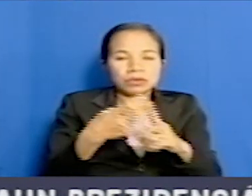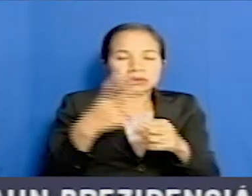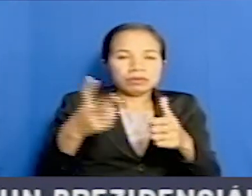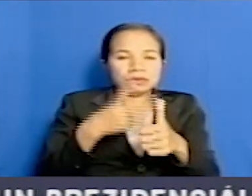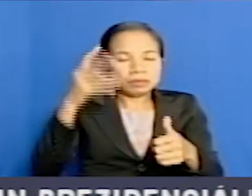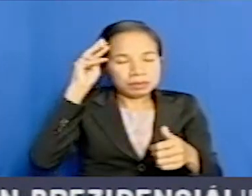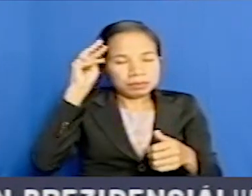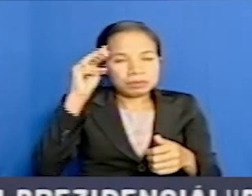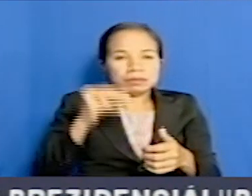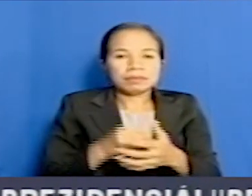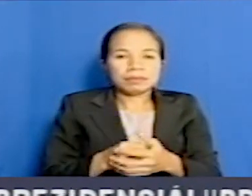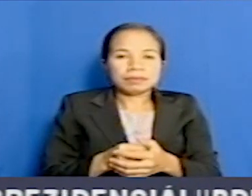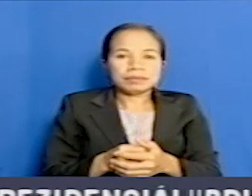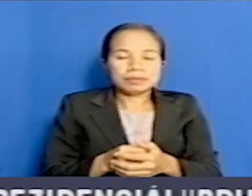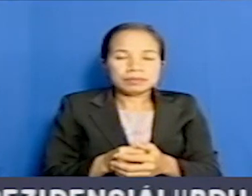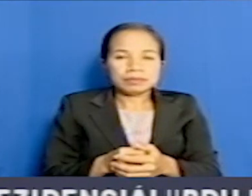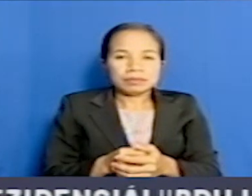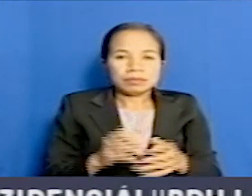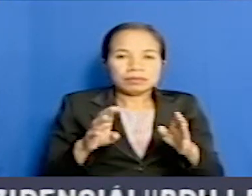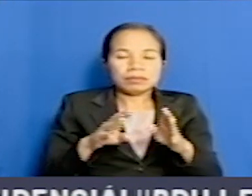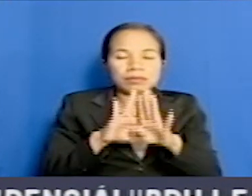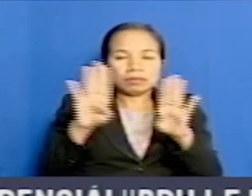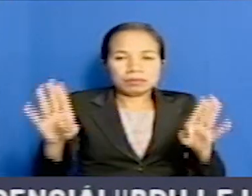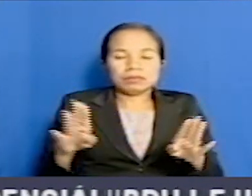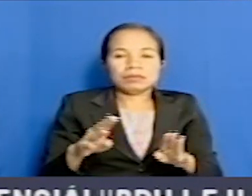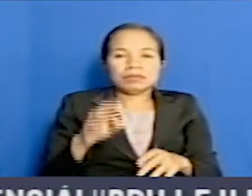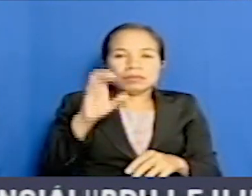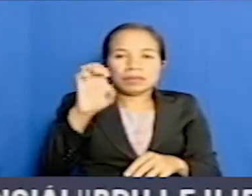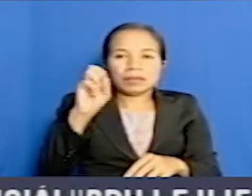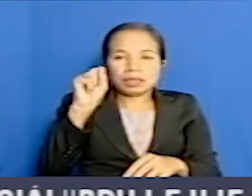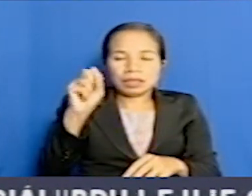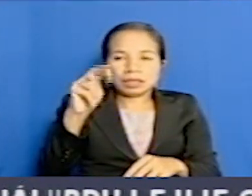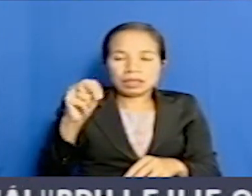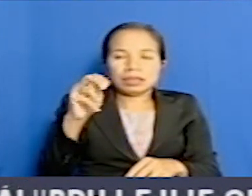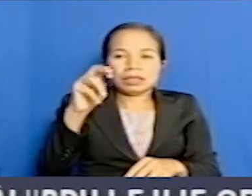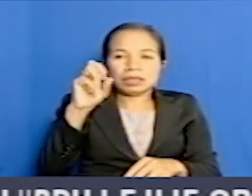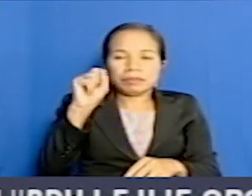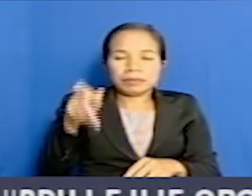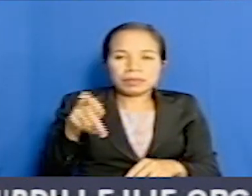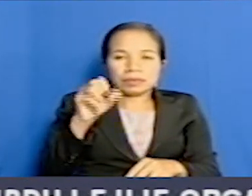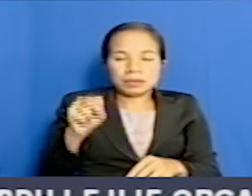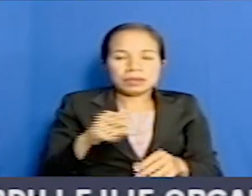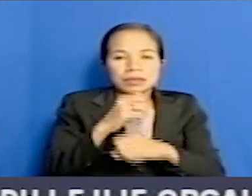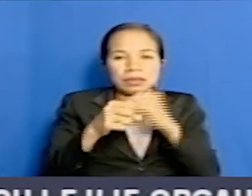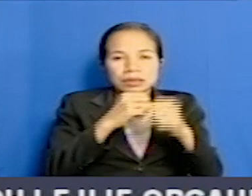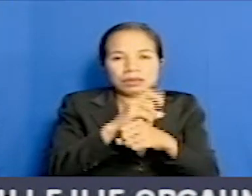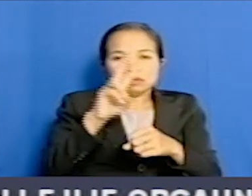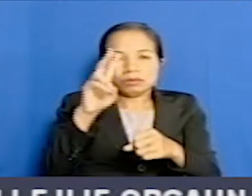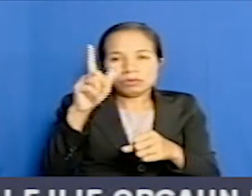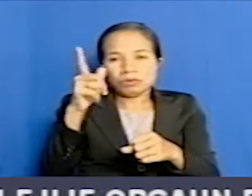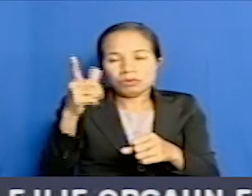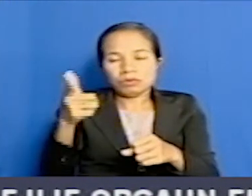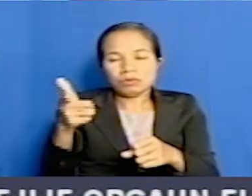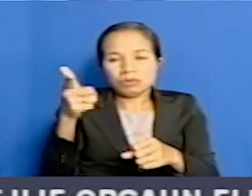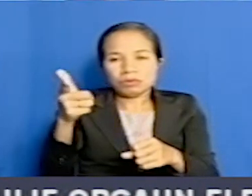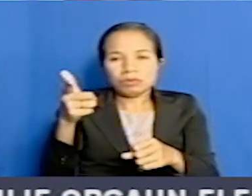Solidariedade Social e Inclusão lança a Estratégia Nacional para a Proteção Social para Tauru Matanrua-Nurra-Sing-Ida, Torri-Hungrua